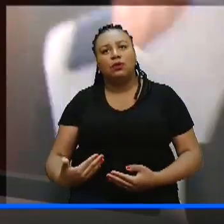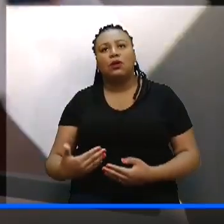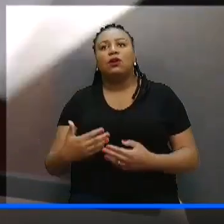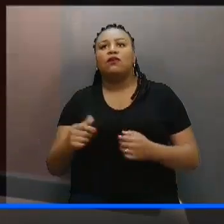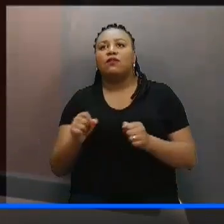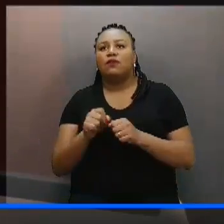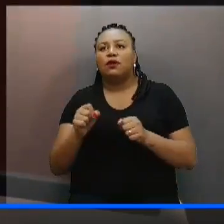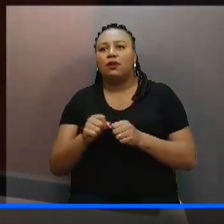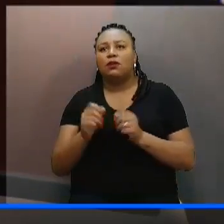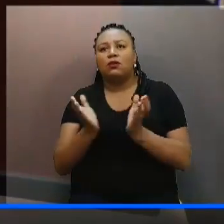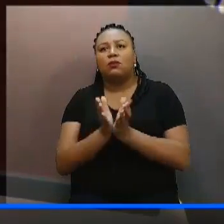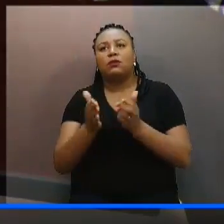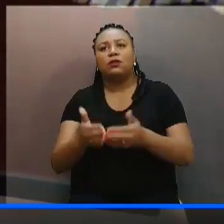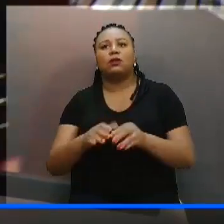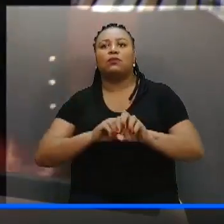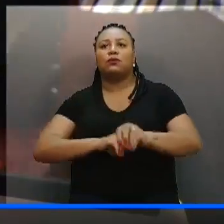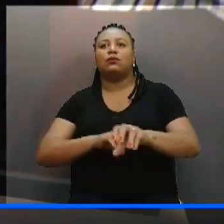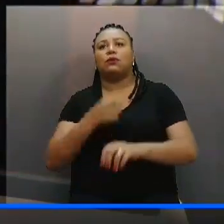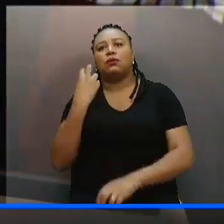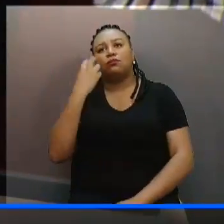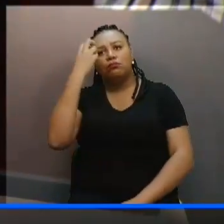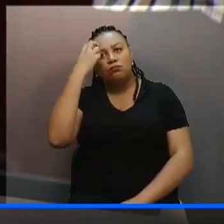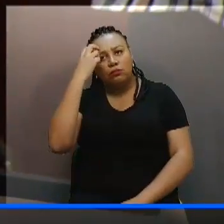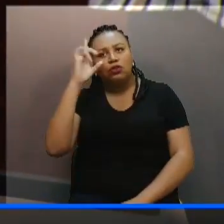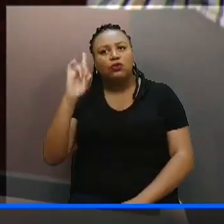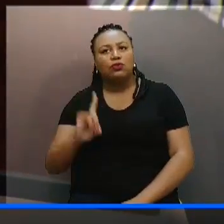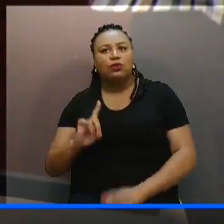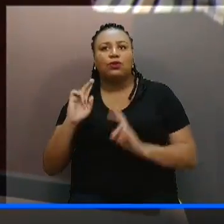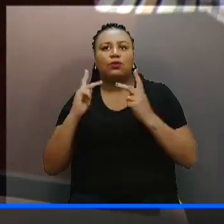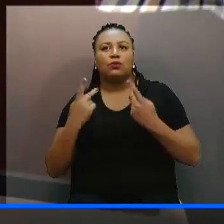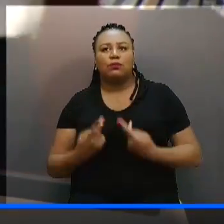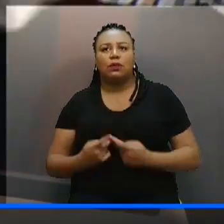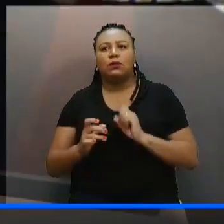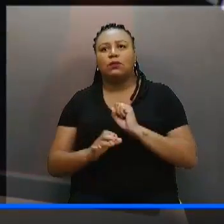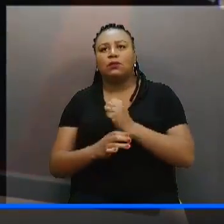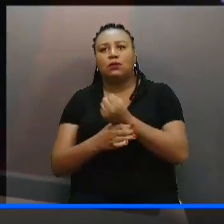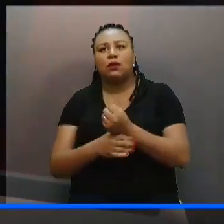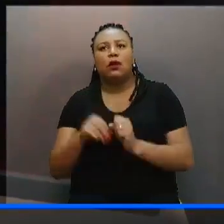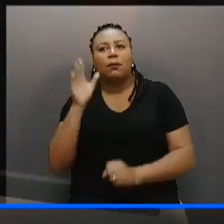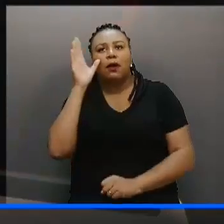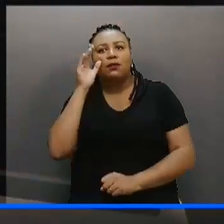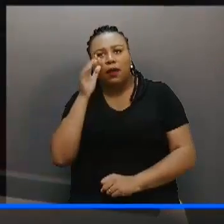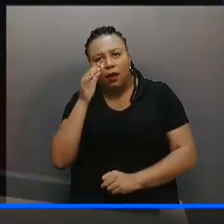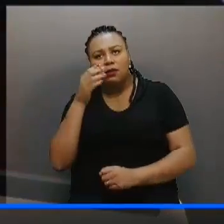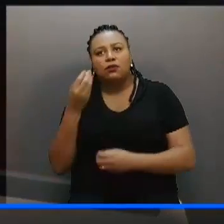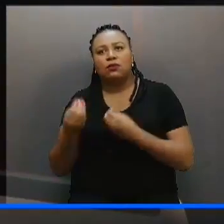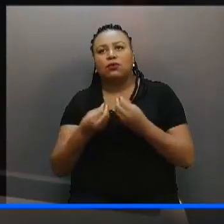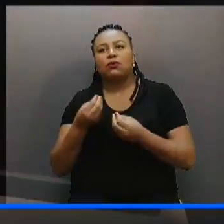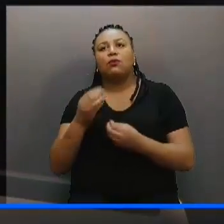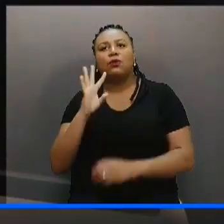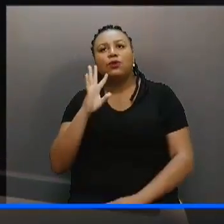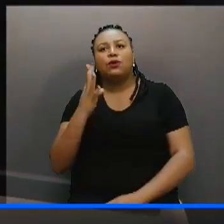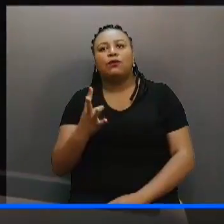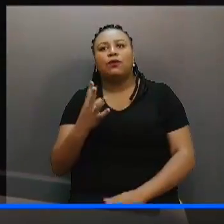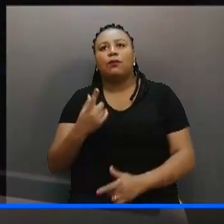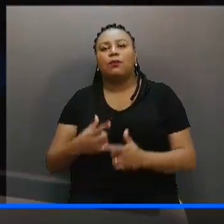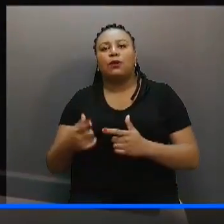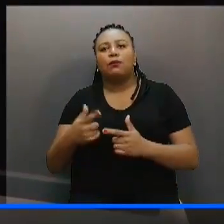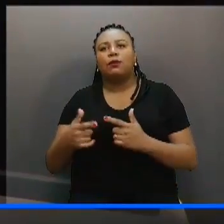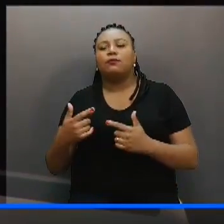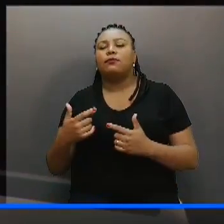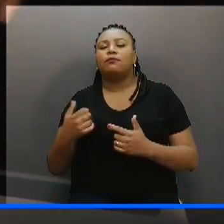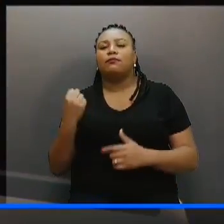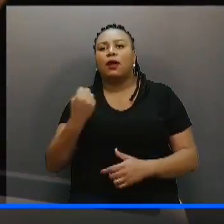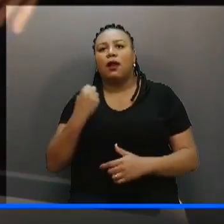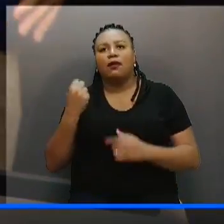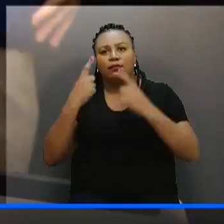promovida por sua comissão de educação cultura direitos humanos e segurança para análise de medidas de combate aos elevados índices